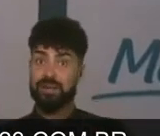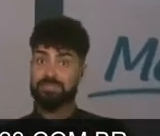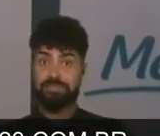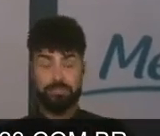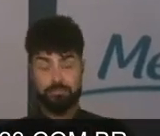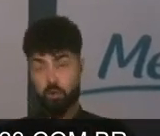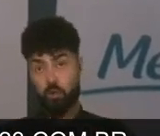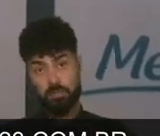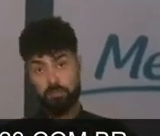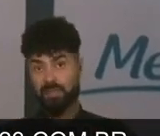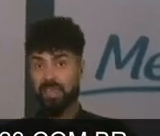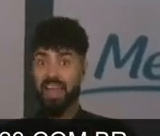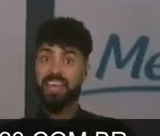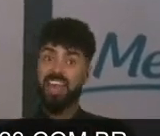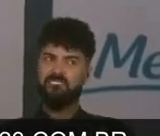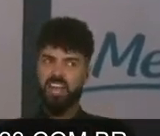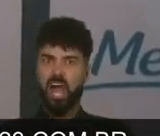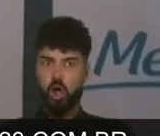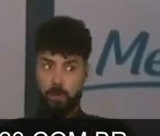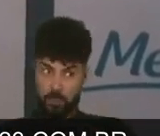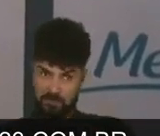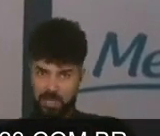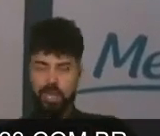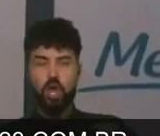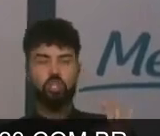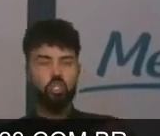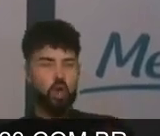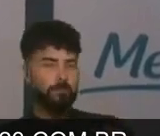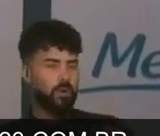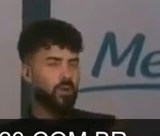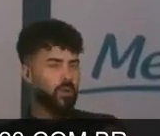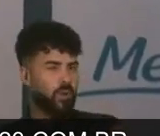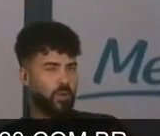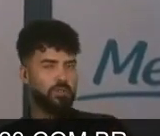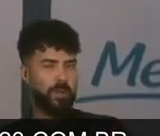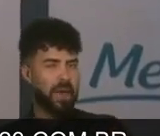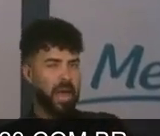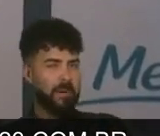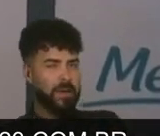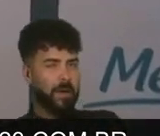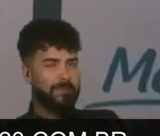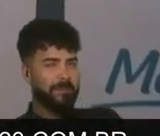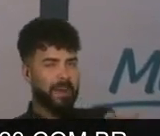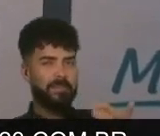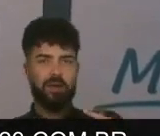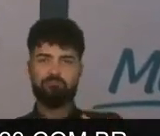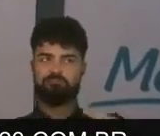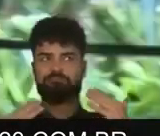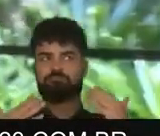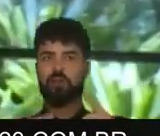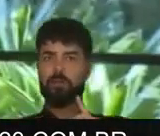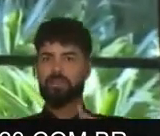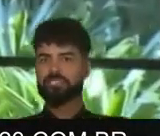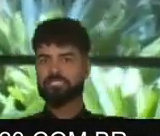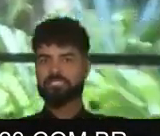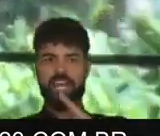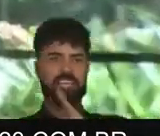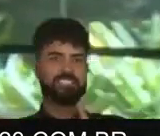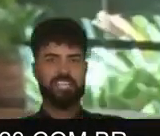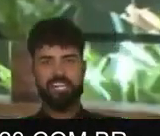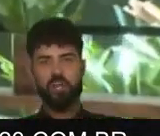atingir dessa vez um top 8 e assim enganando posições melhores para o rugby aí brasileiro